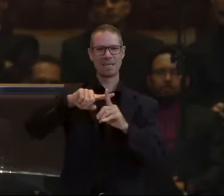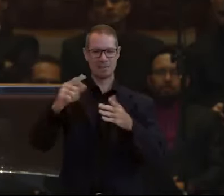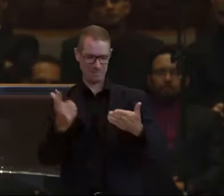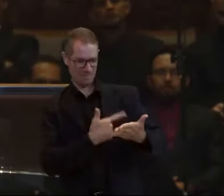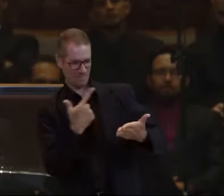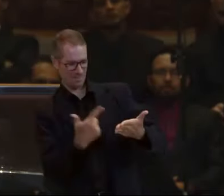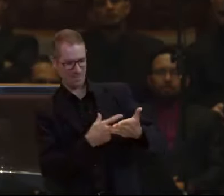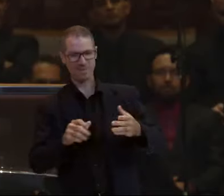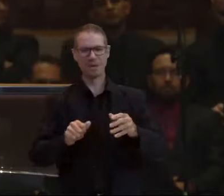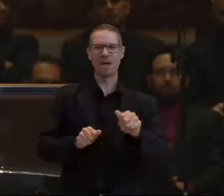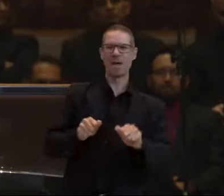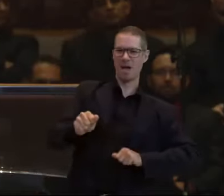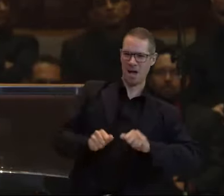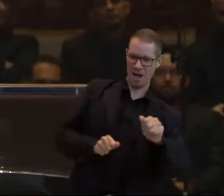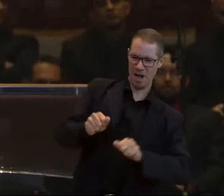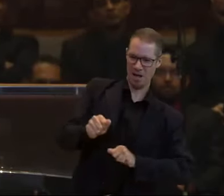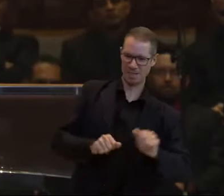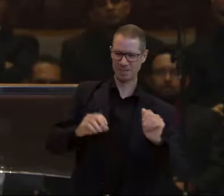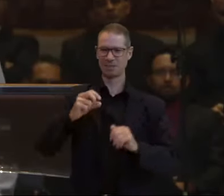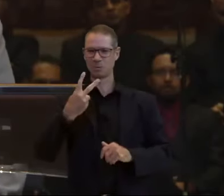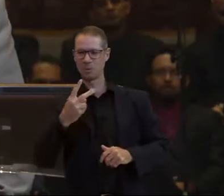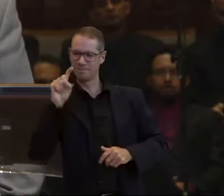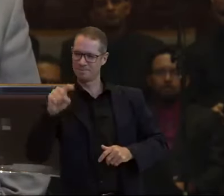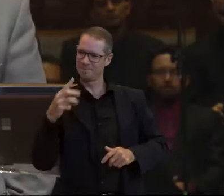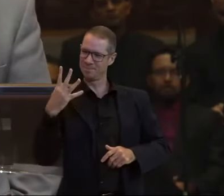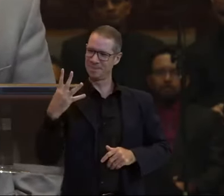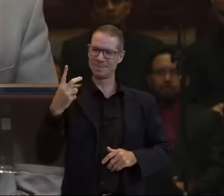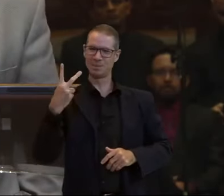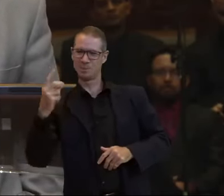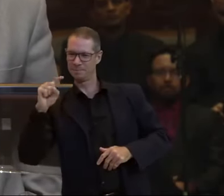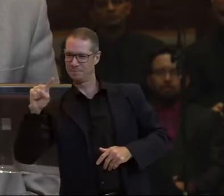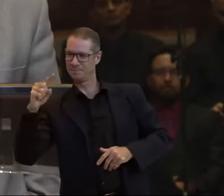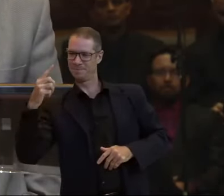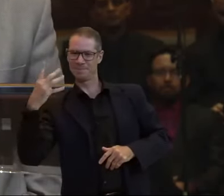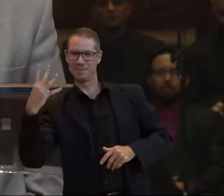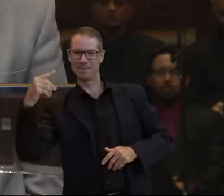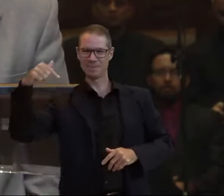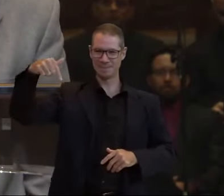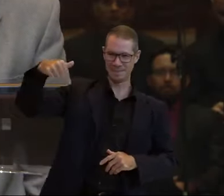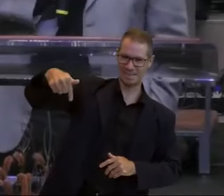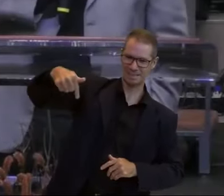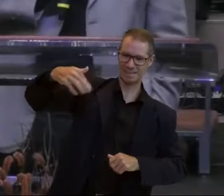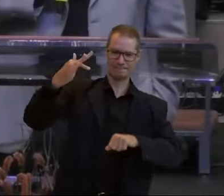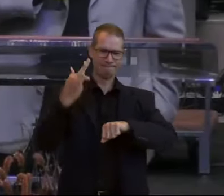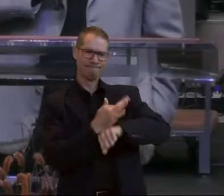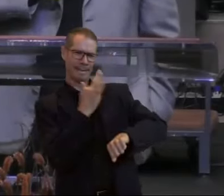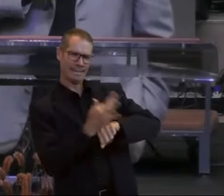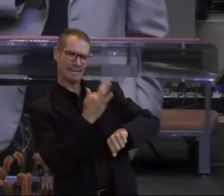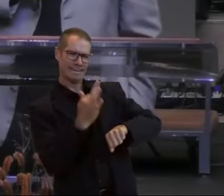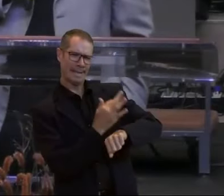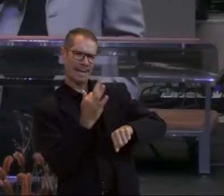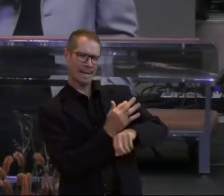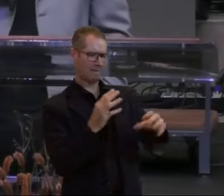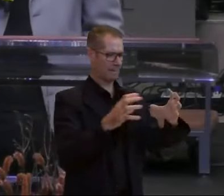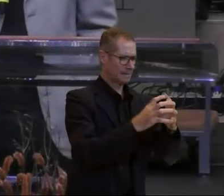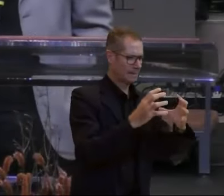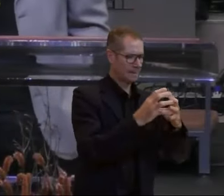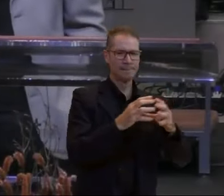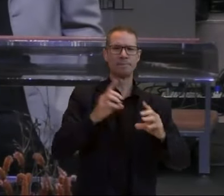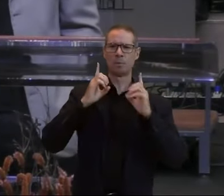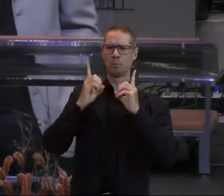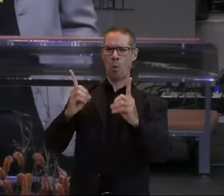Atos. Por exemplo, Atos 2, 42 a 47, e perseveravam na doutrina dos